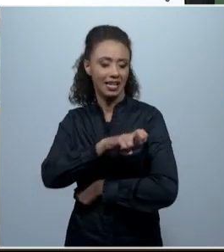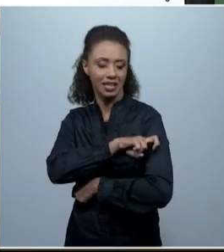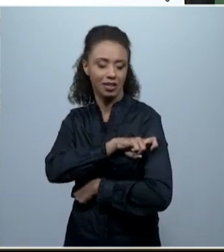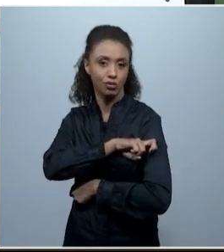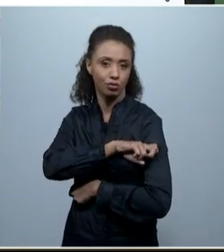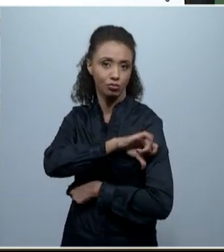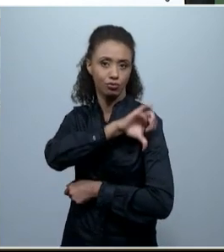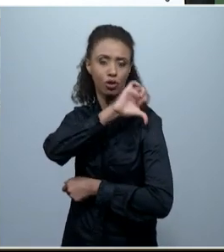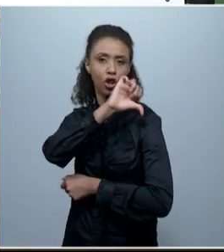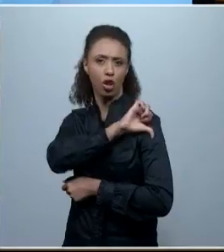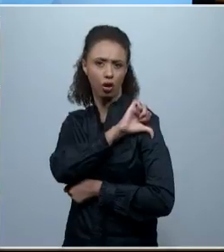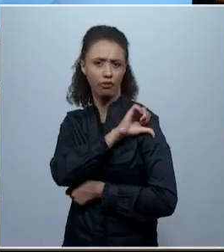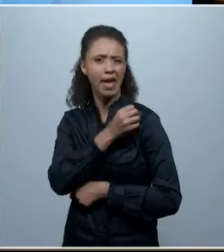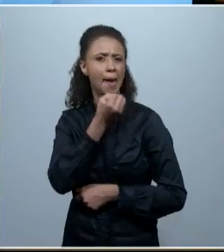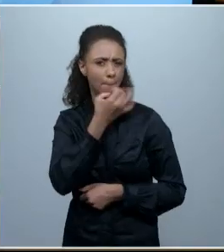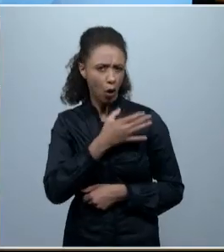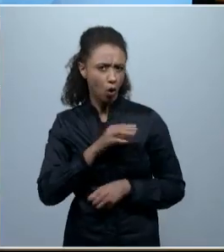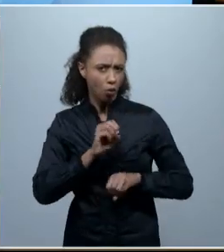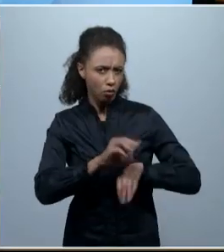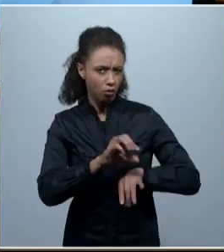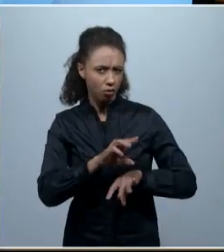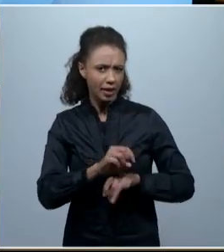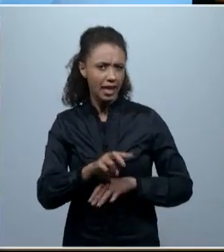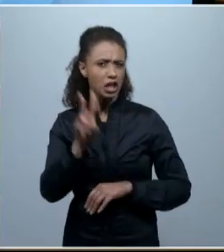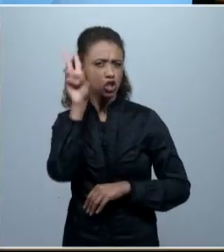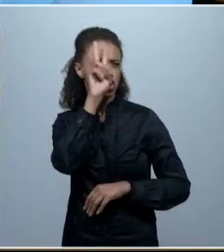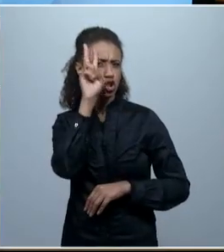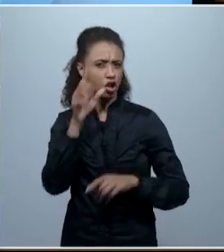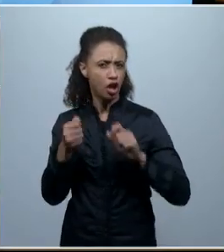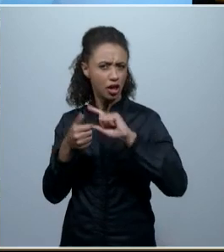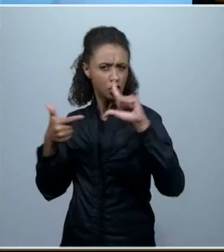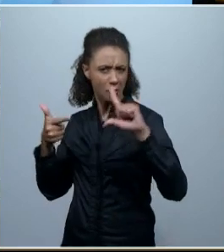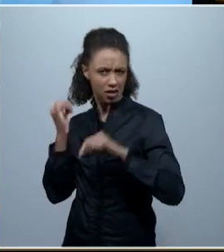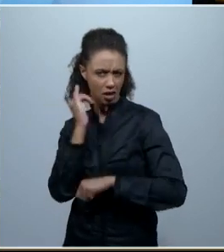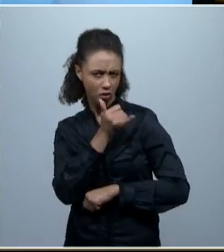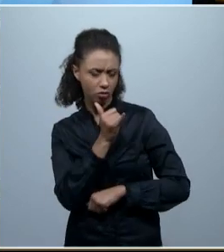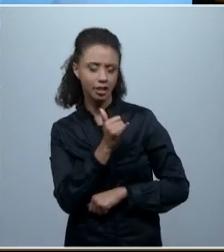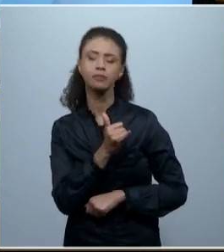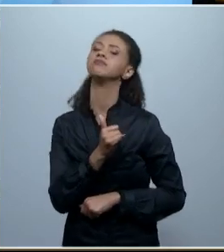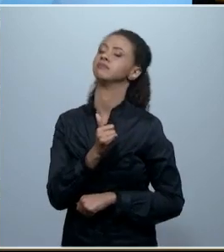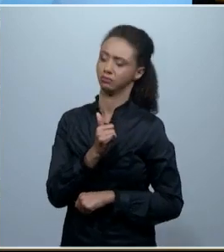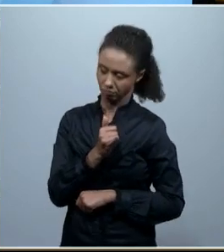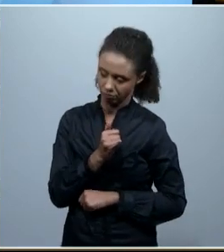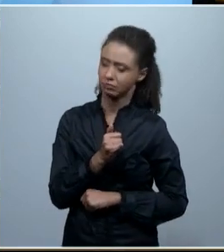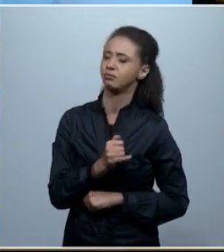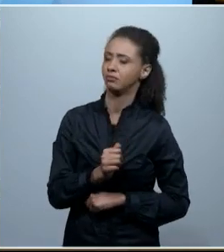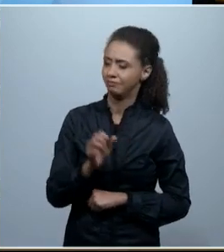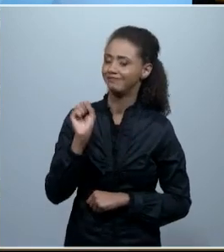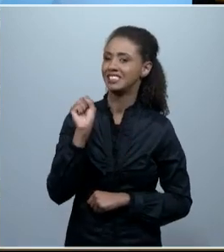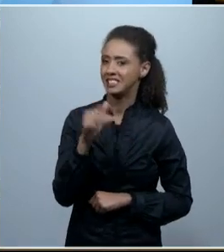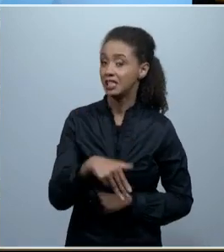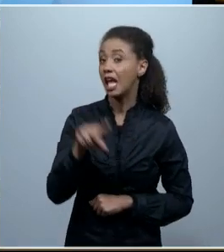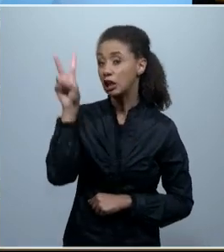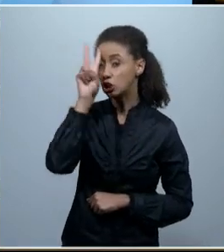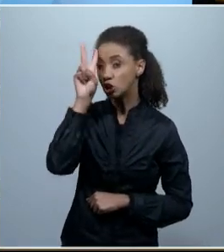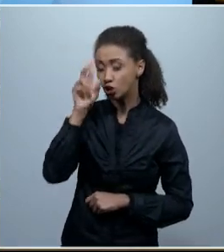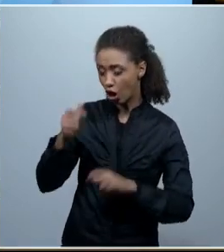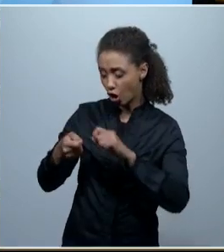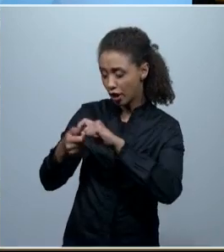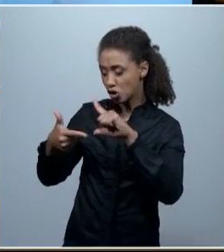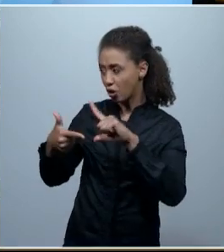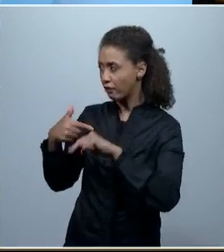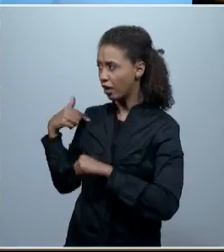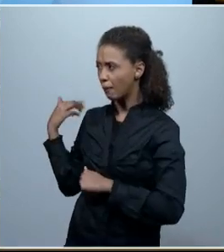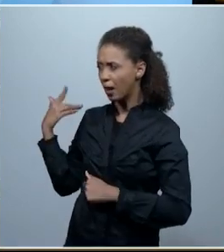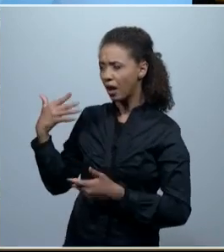história de como surgiu a geometria acho que 100% é a história da geometria é fascinante é é uma área do conhecimento com uma